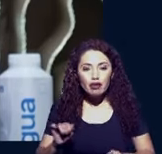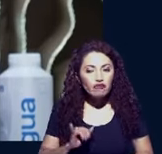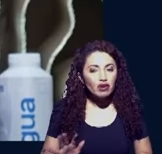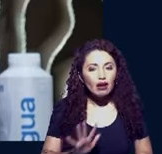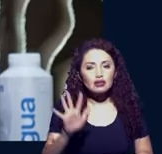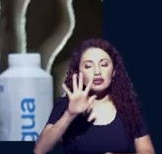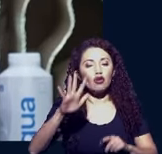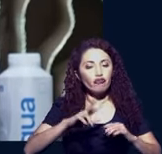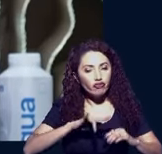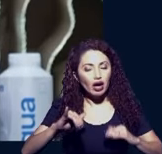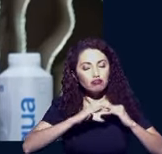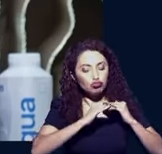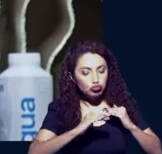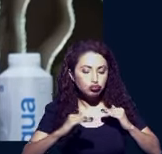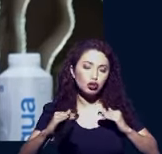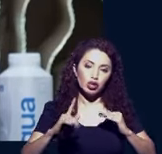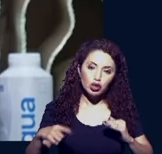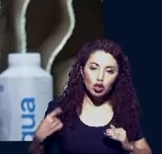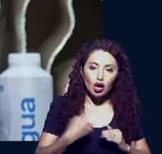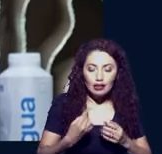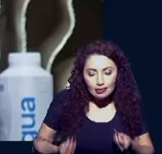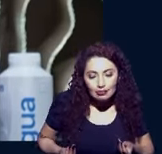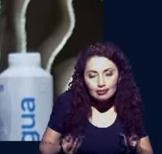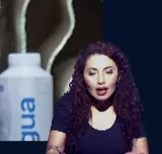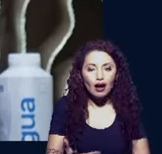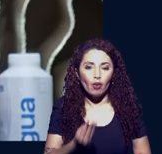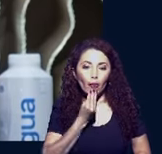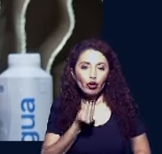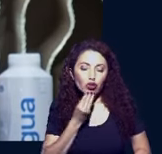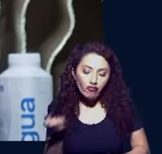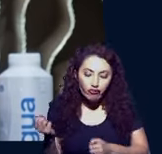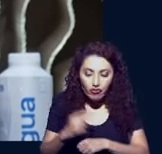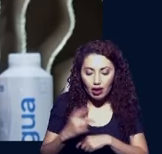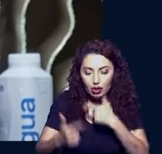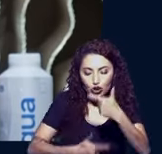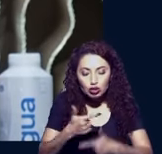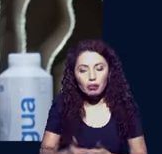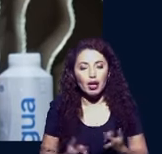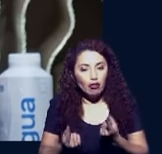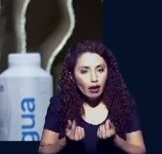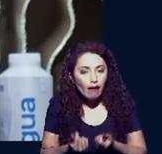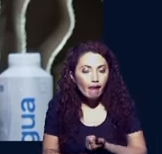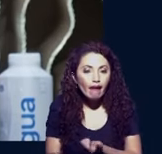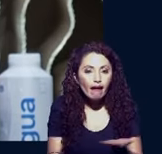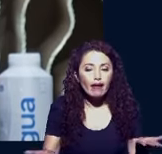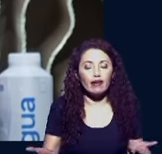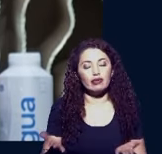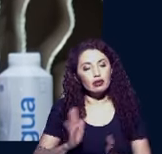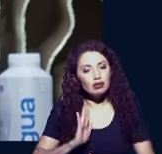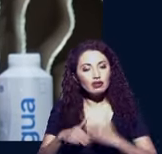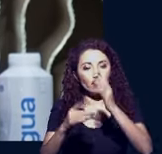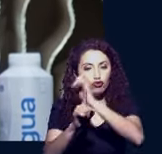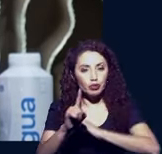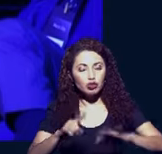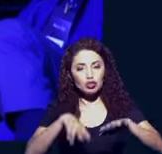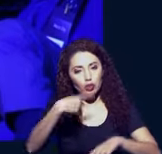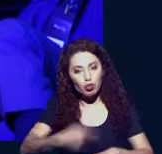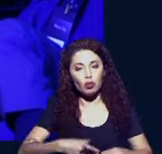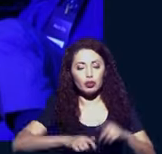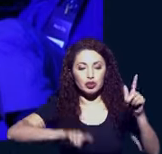nós possamos entregar oportunidade de emprego de renda e de Desenvolvimento Social aos brasileiros